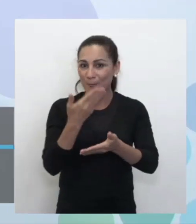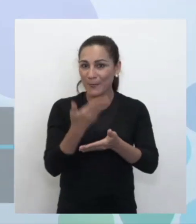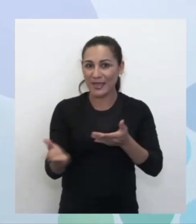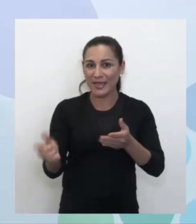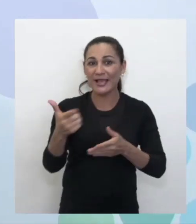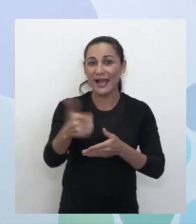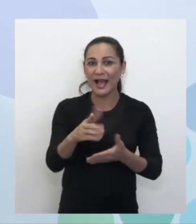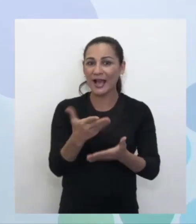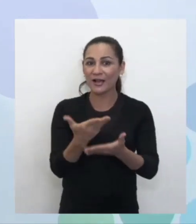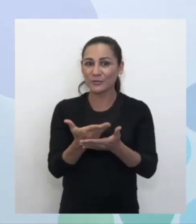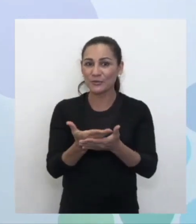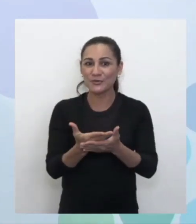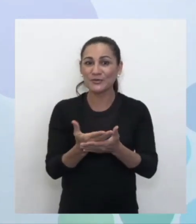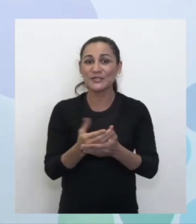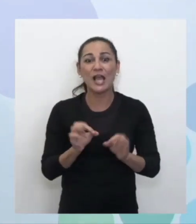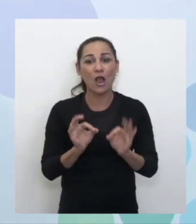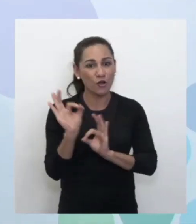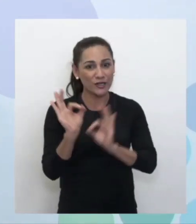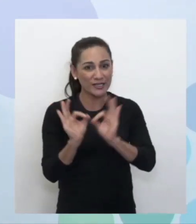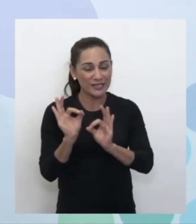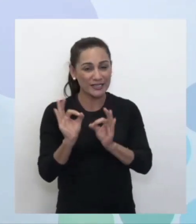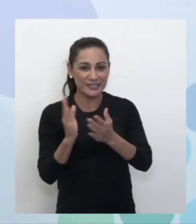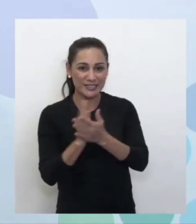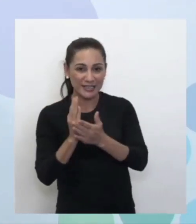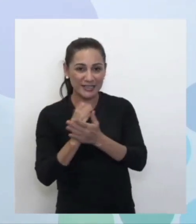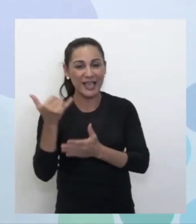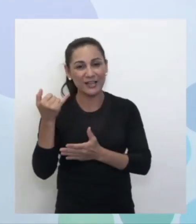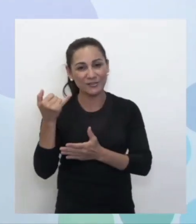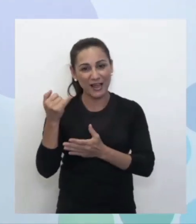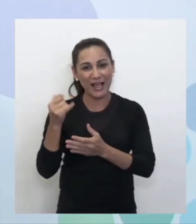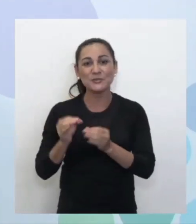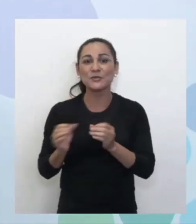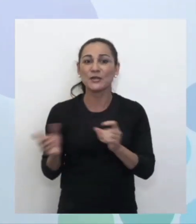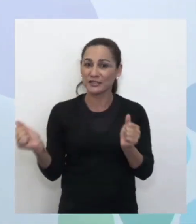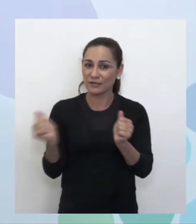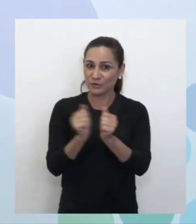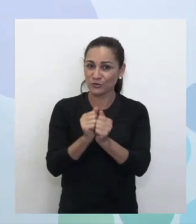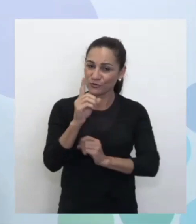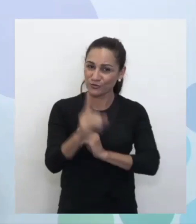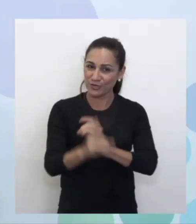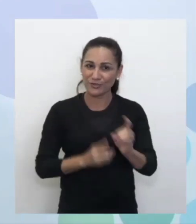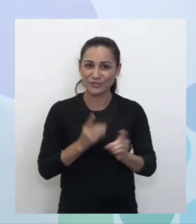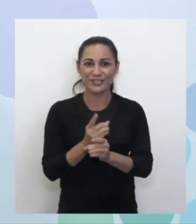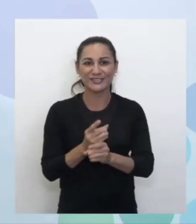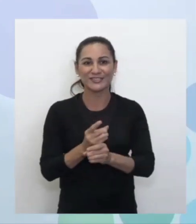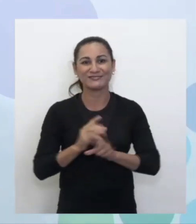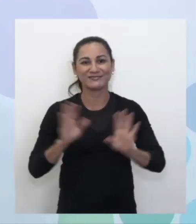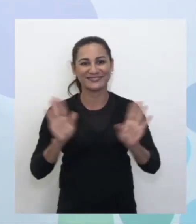próxima semana. Prepare o seu material para estarmos juntos. Vem com a gente!